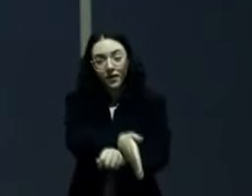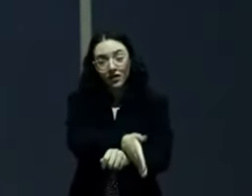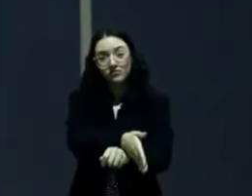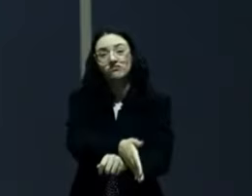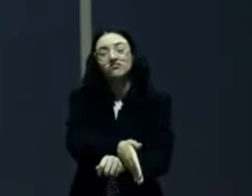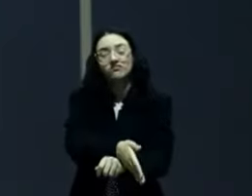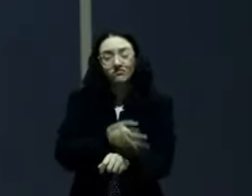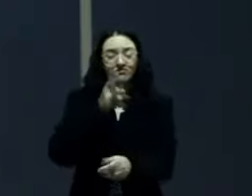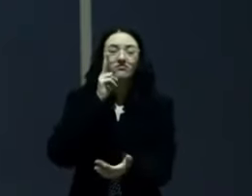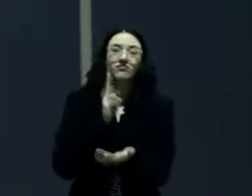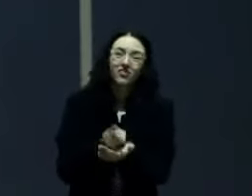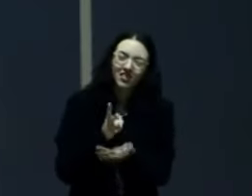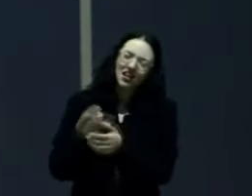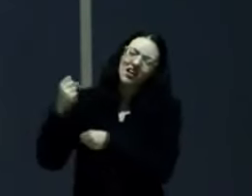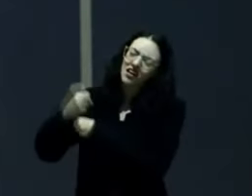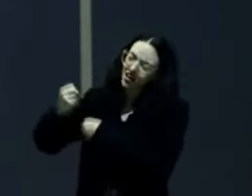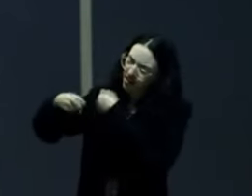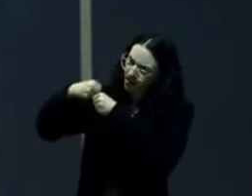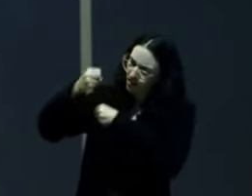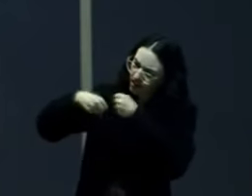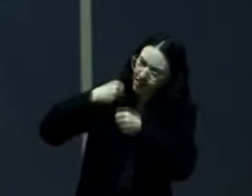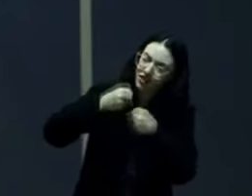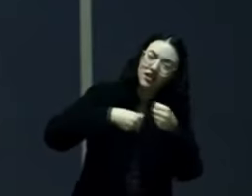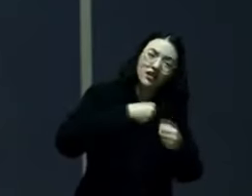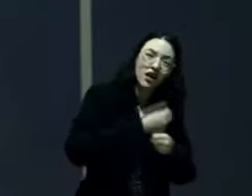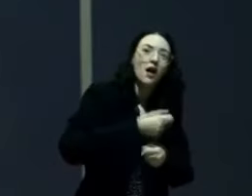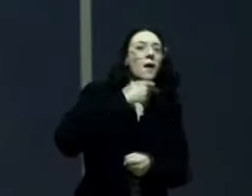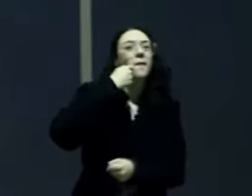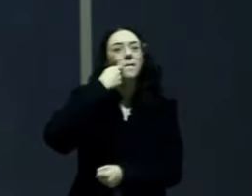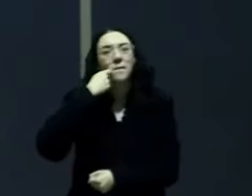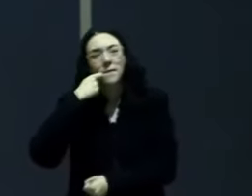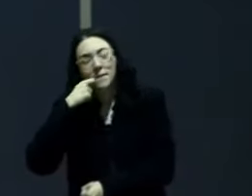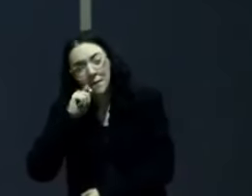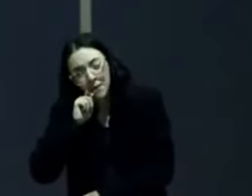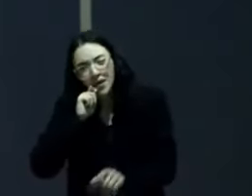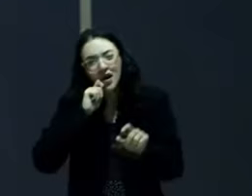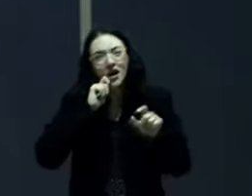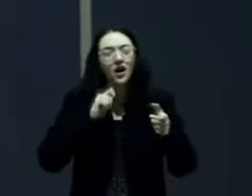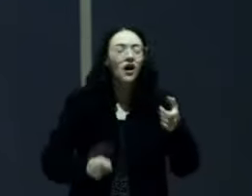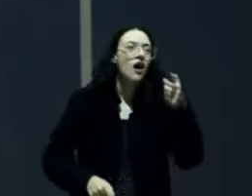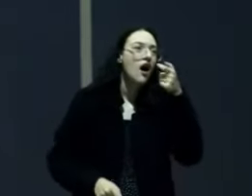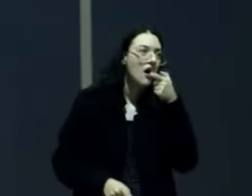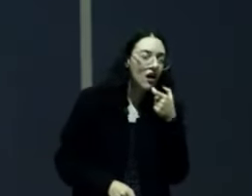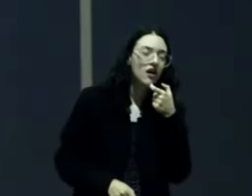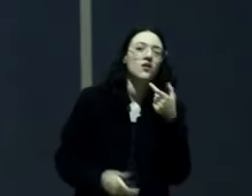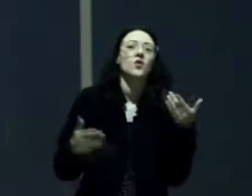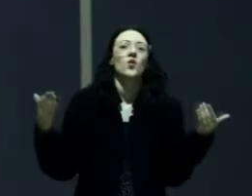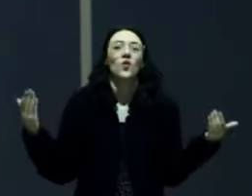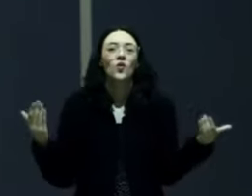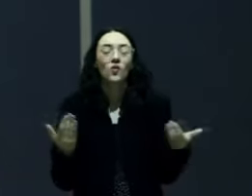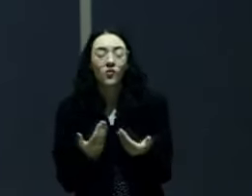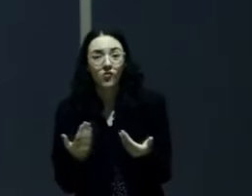anos pegando o pão, outra hora era bolacha, outra hora foi um pão que em casa na pandemia, hoje é